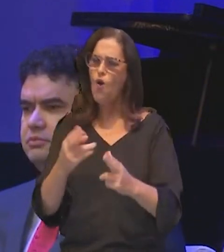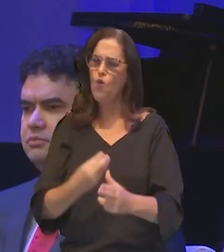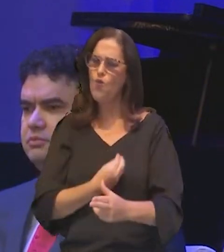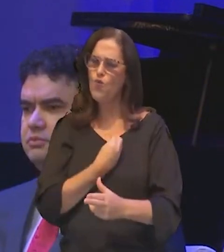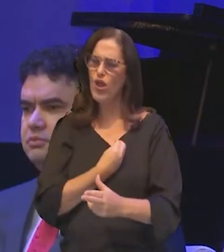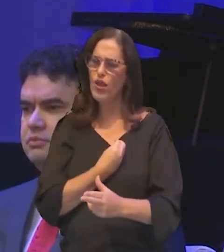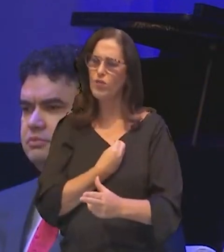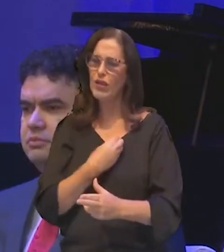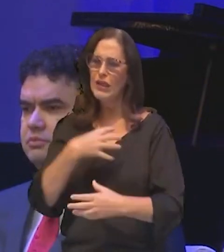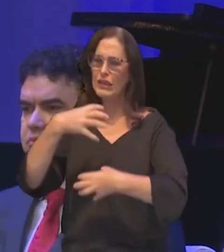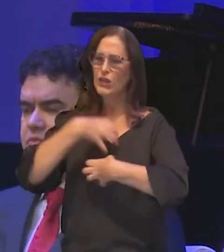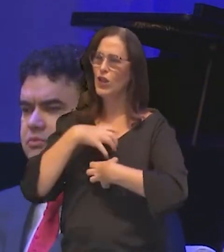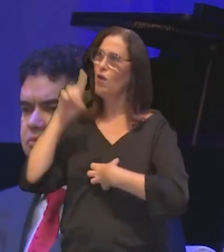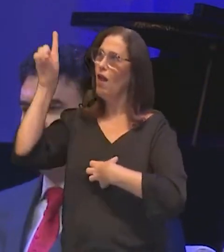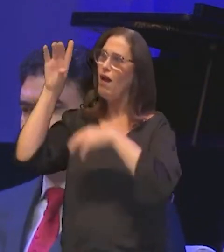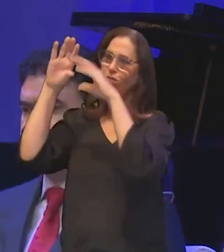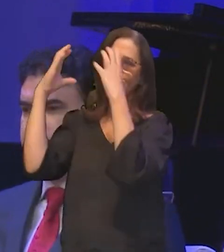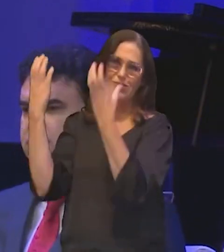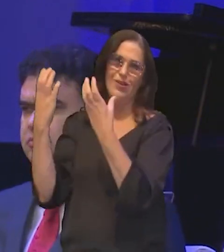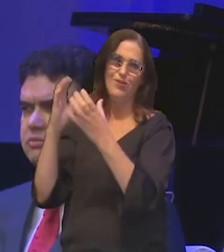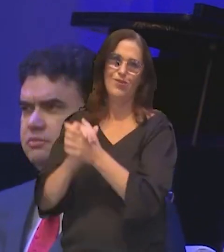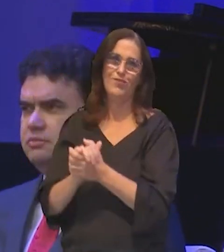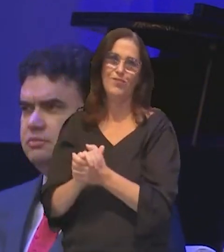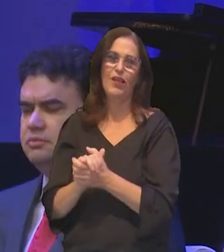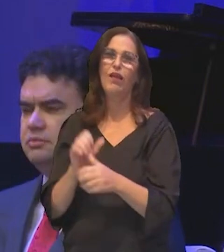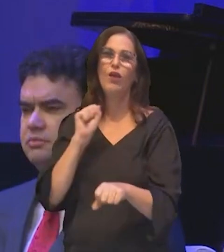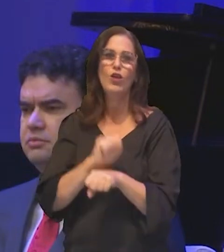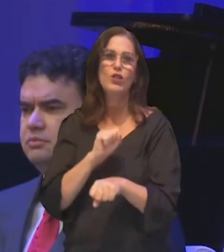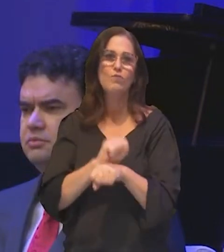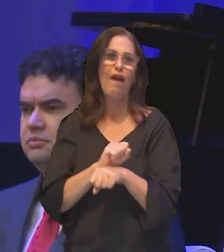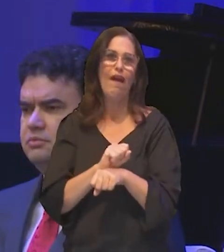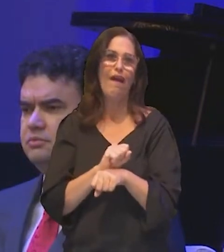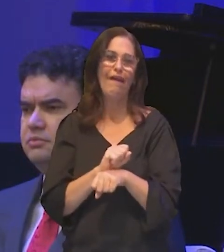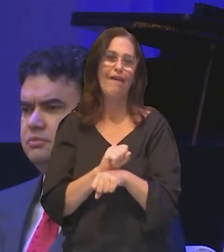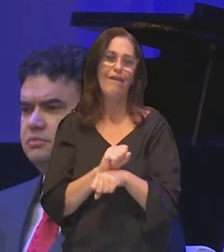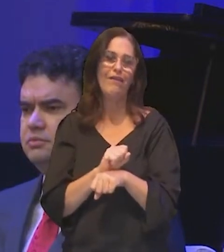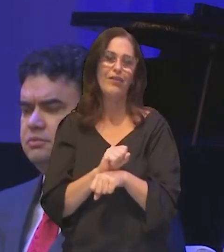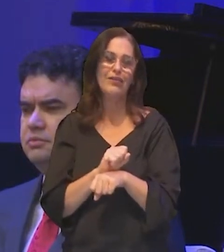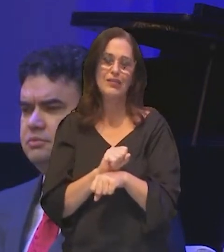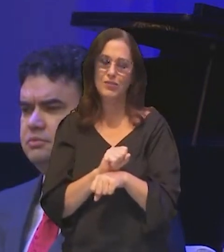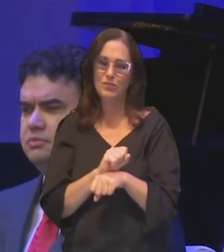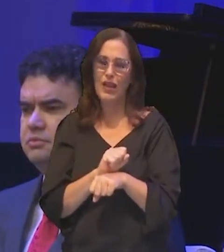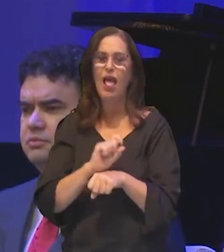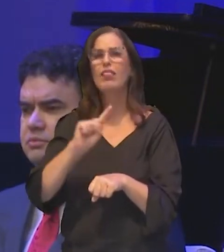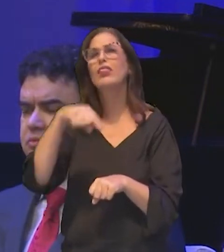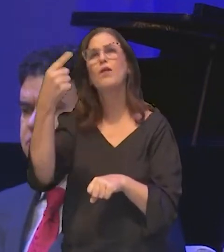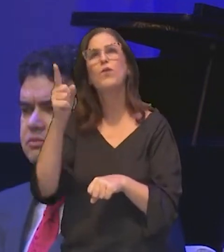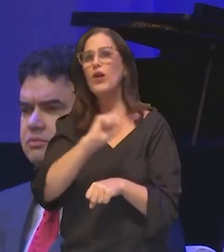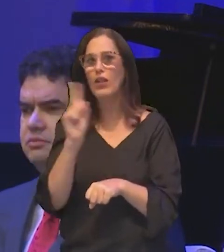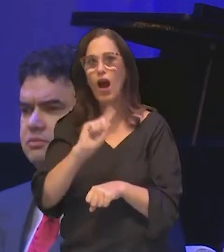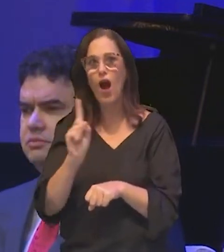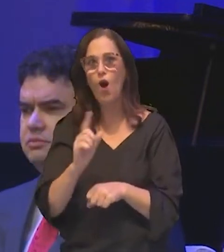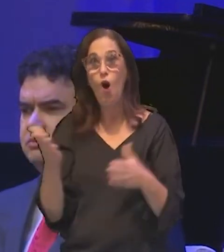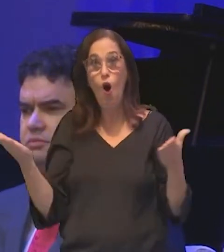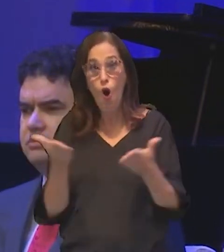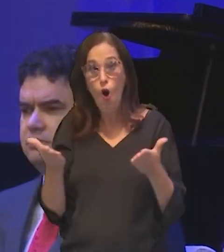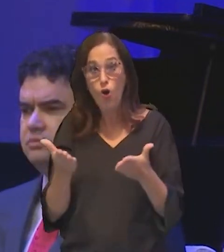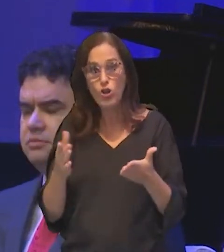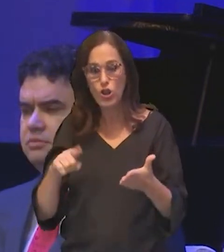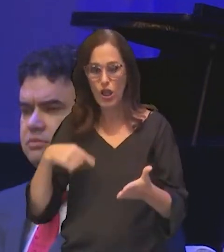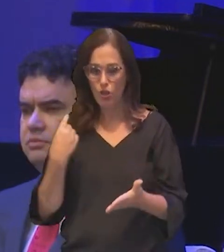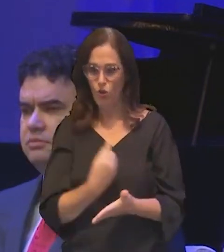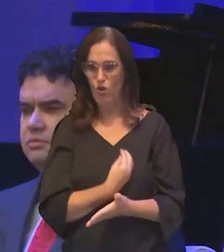no céu. Que a gente não espere algo para depois, mas que hoje em nossa própria vida